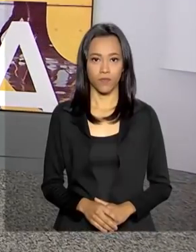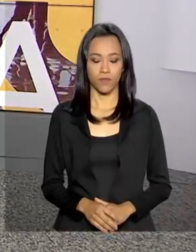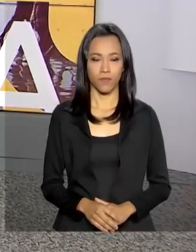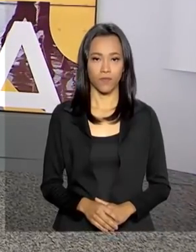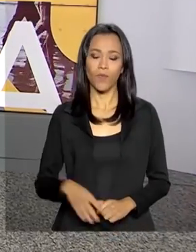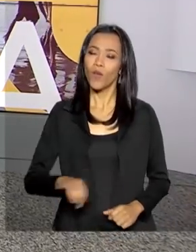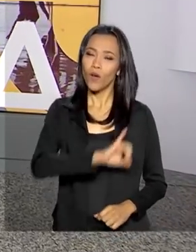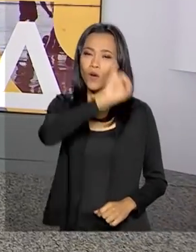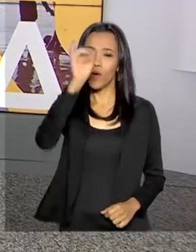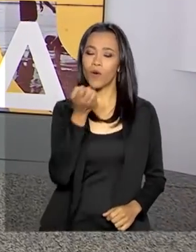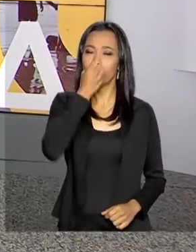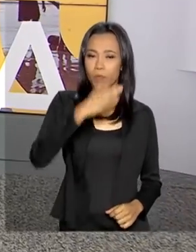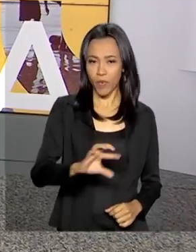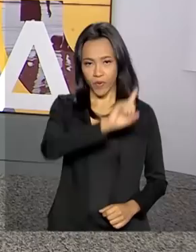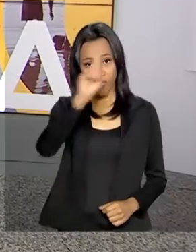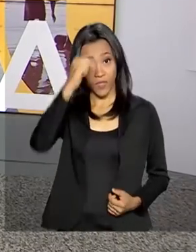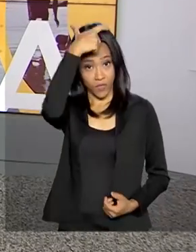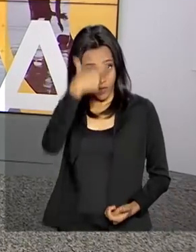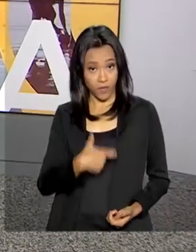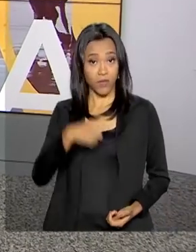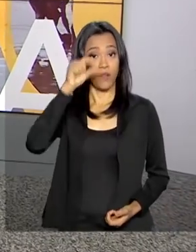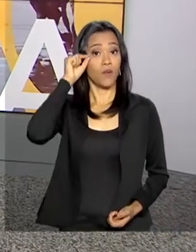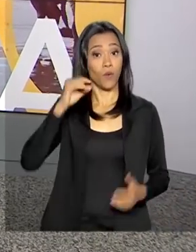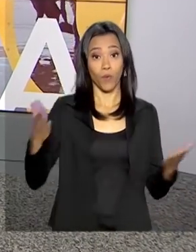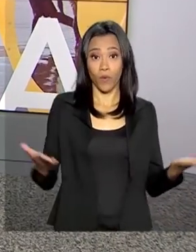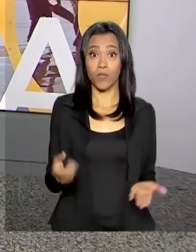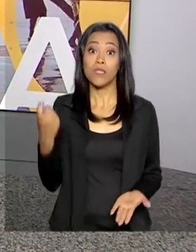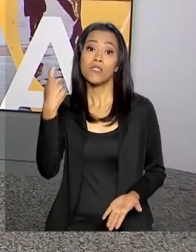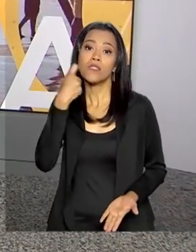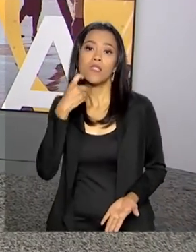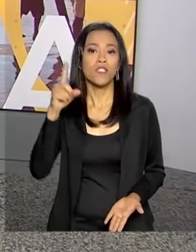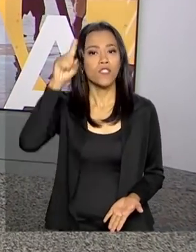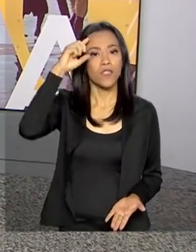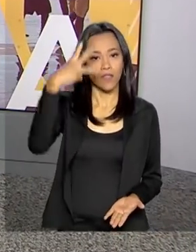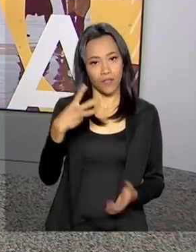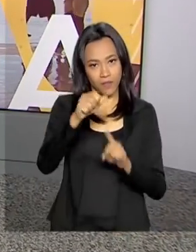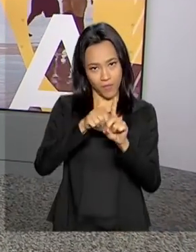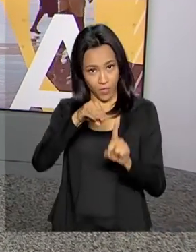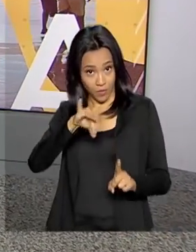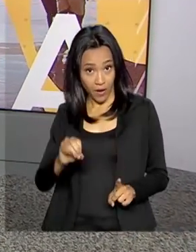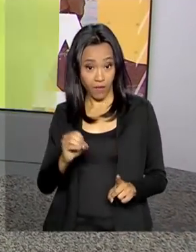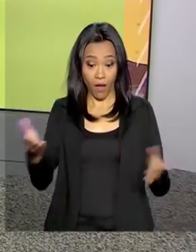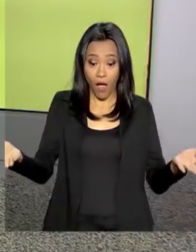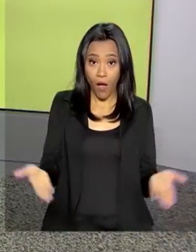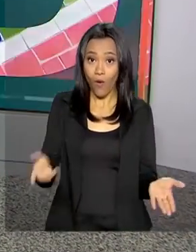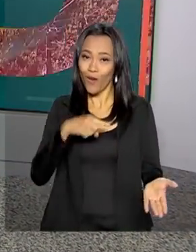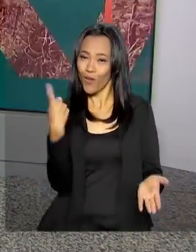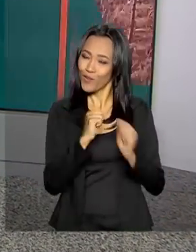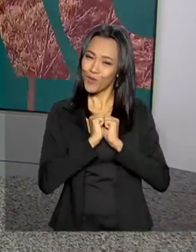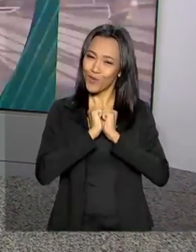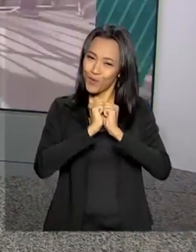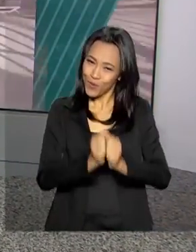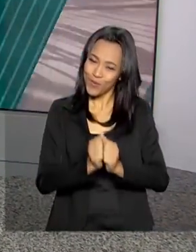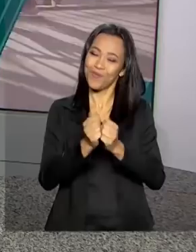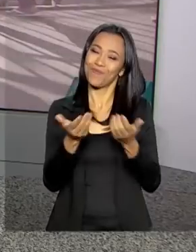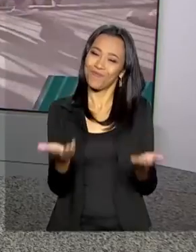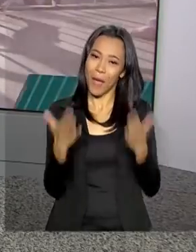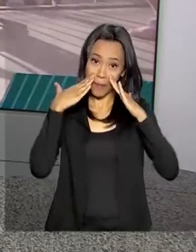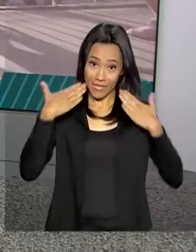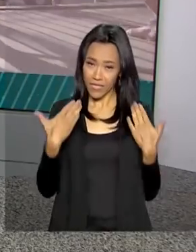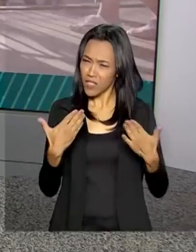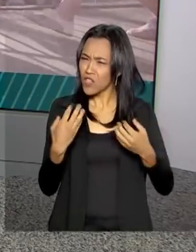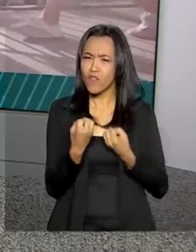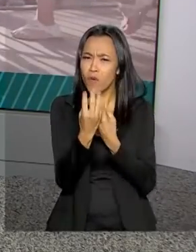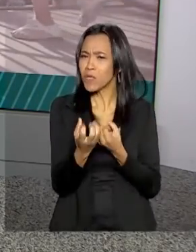olá bom dia eu sou o cara bate e hoje é sexta feira 3 de maio a partir de agora estamos juntos no brasil em dia com